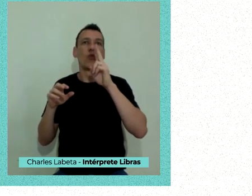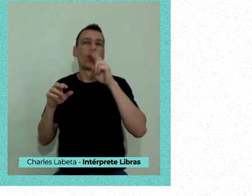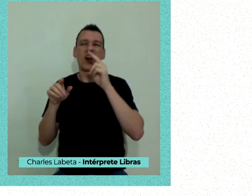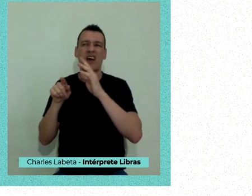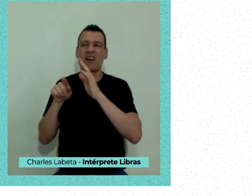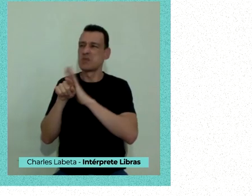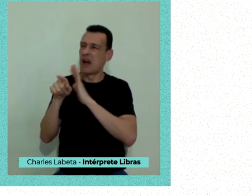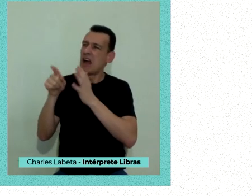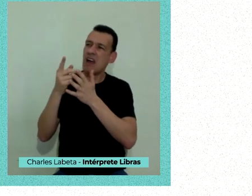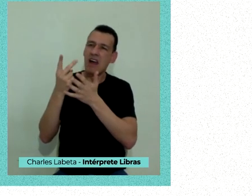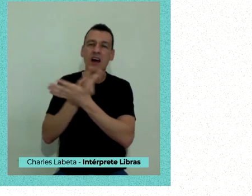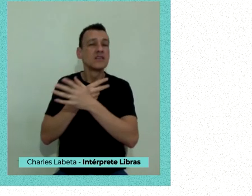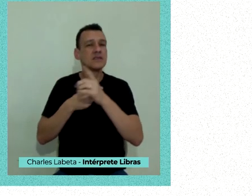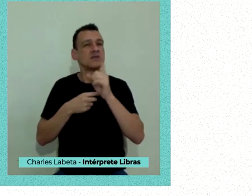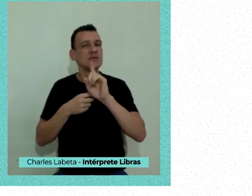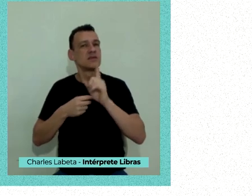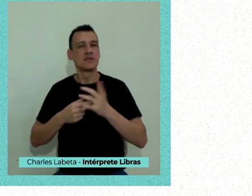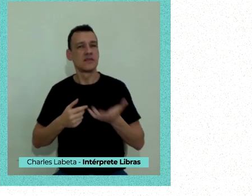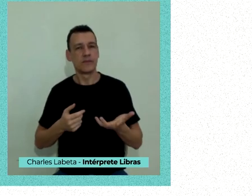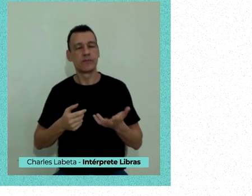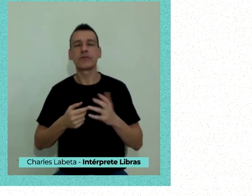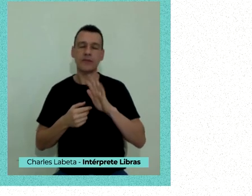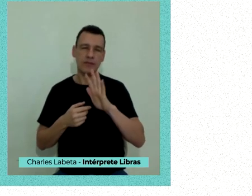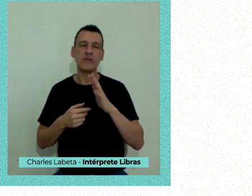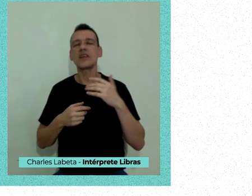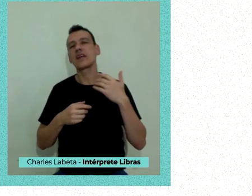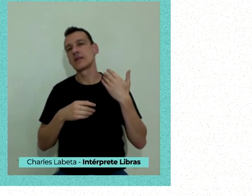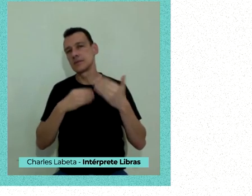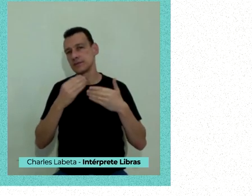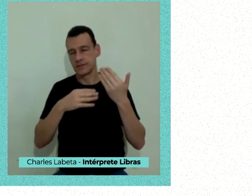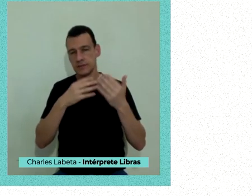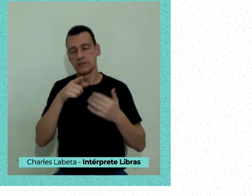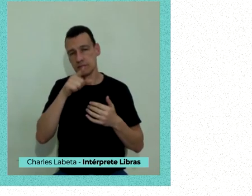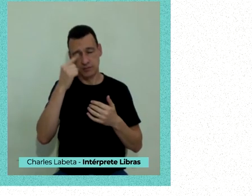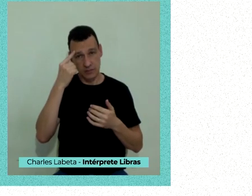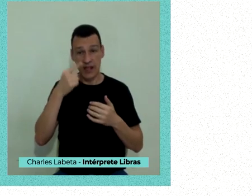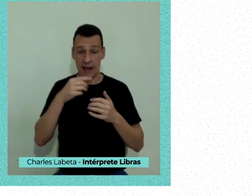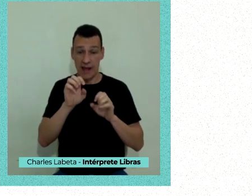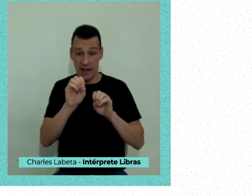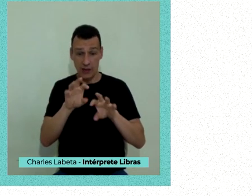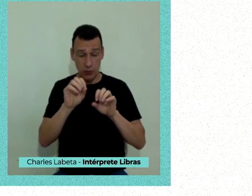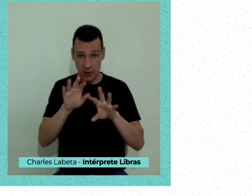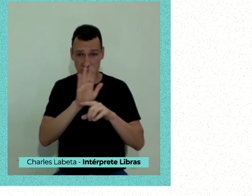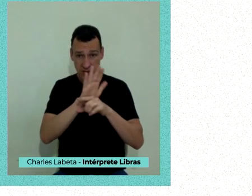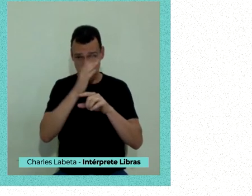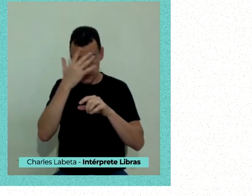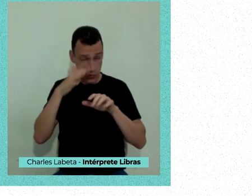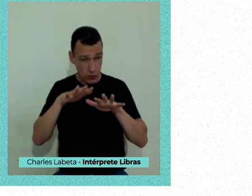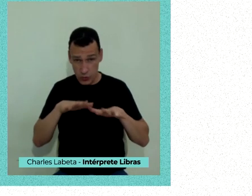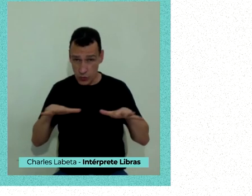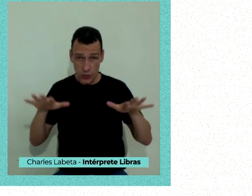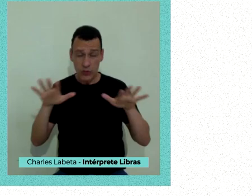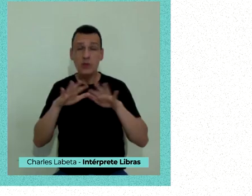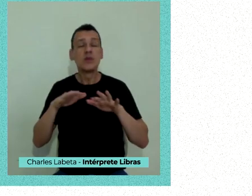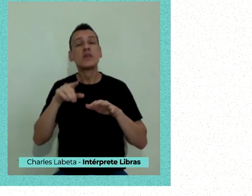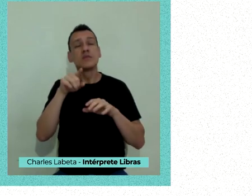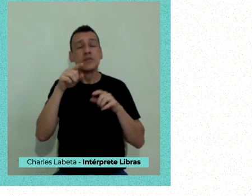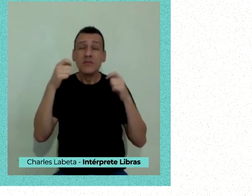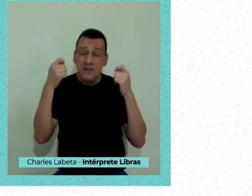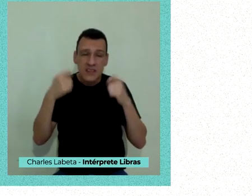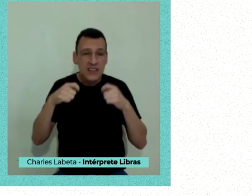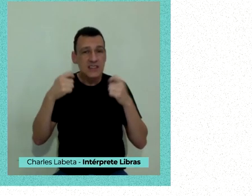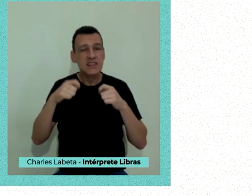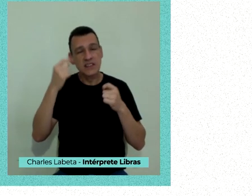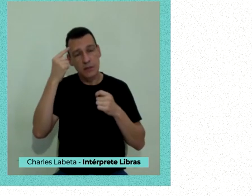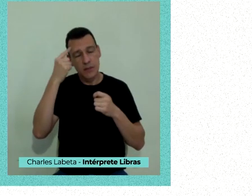Portanto, quando você tem uma possibilidade de pensar uma educação para todos, automaticamente você tem que pensar que